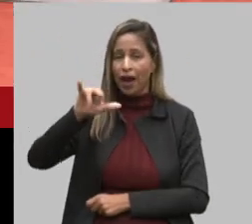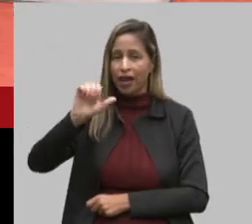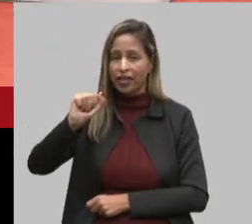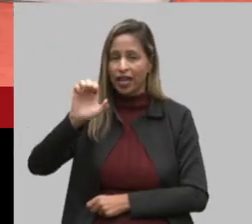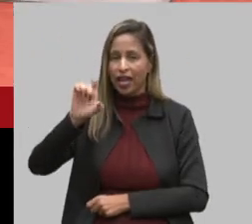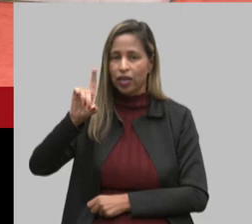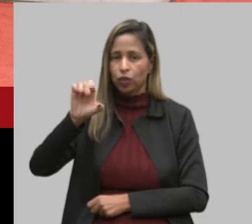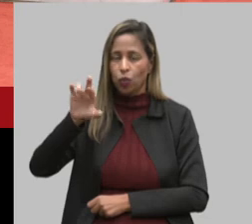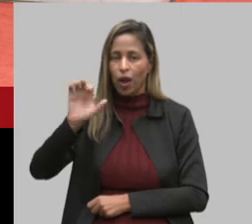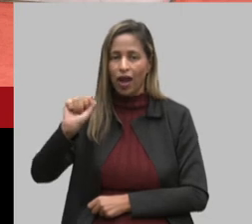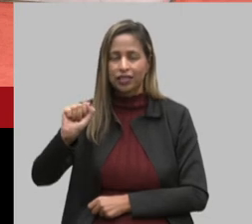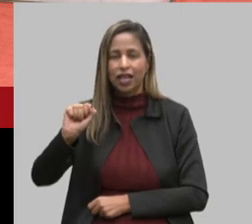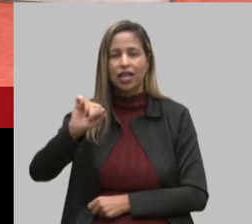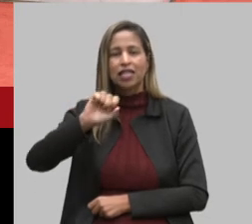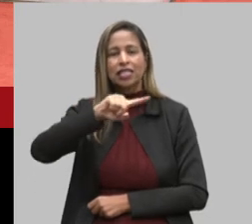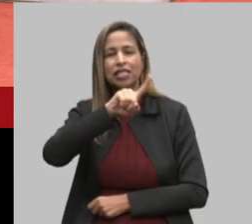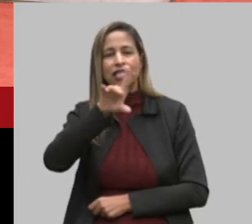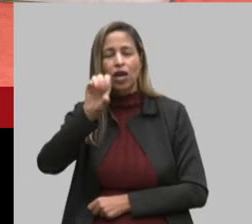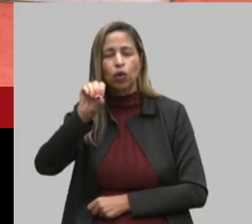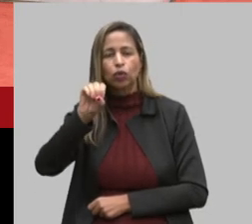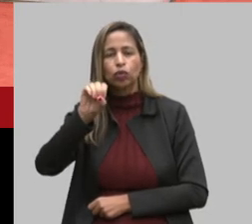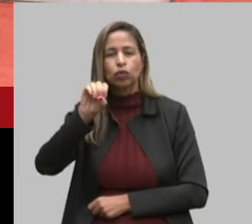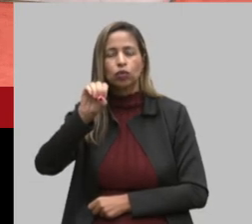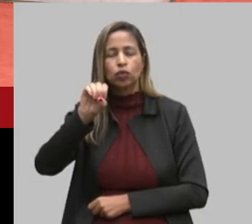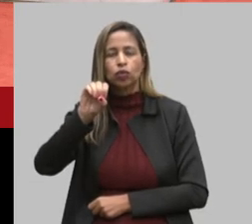Município de São José da Lapa